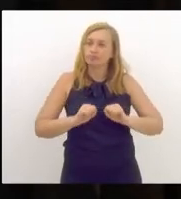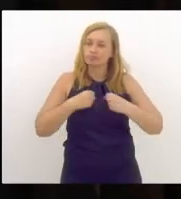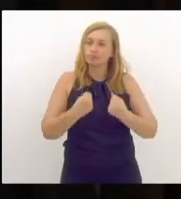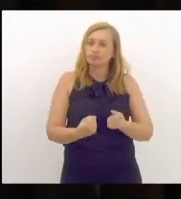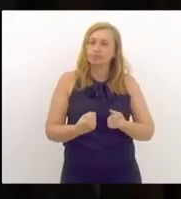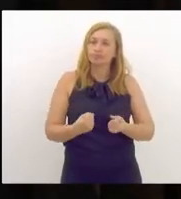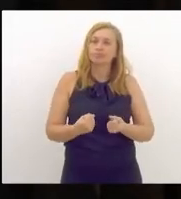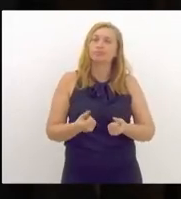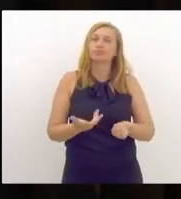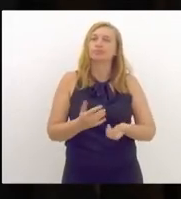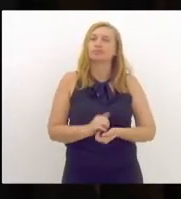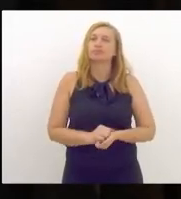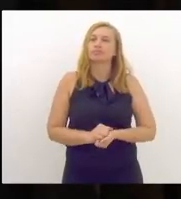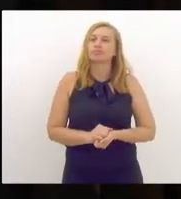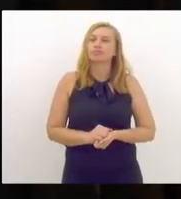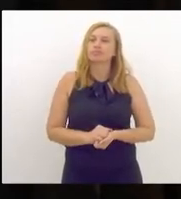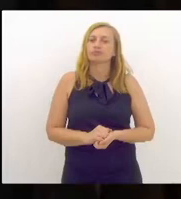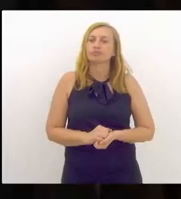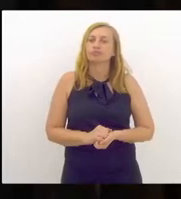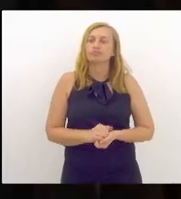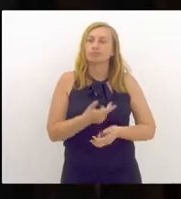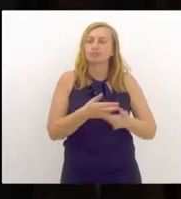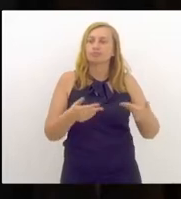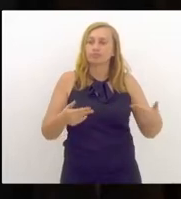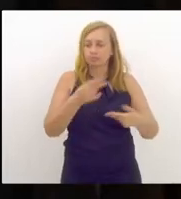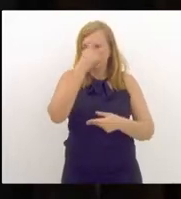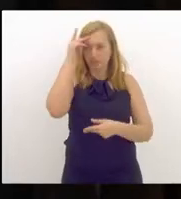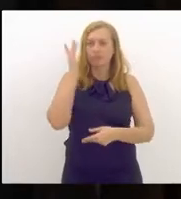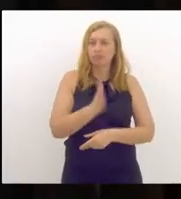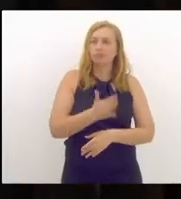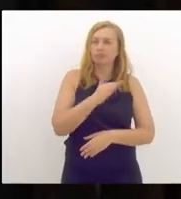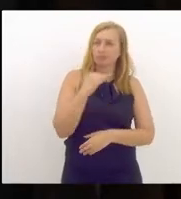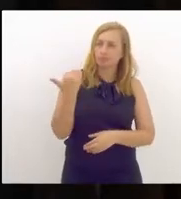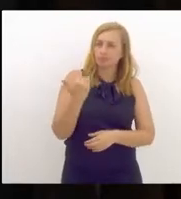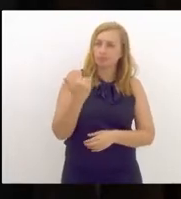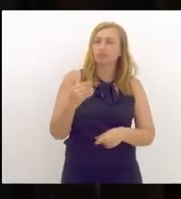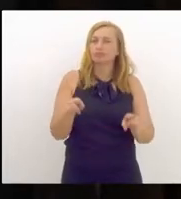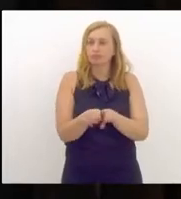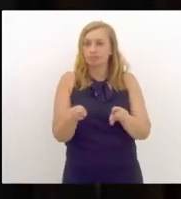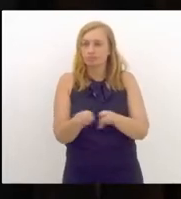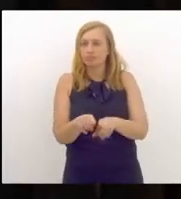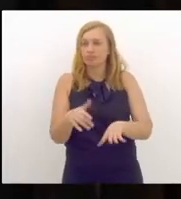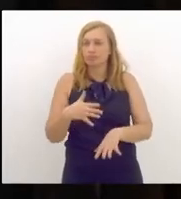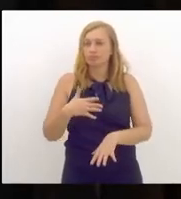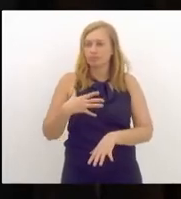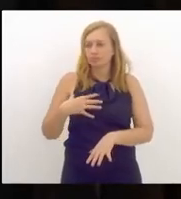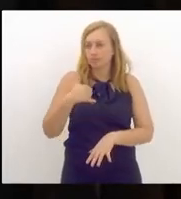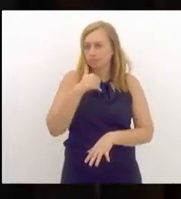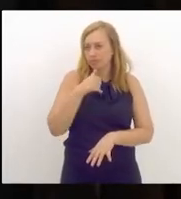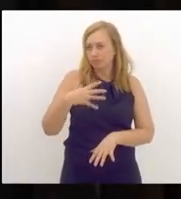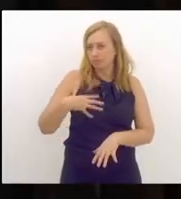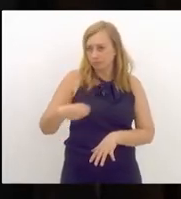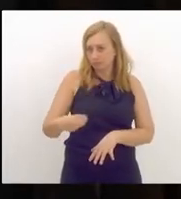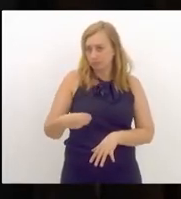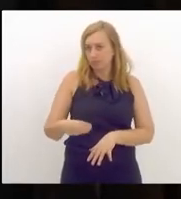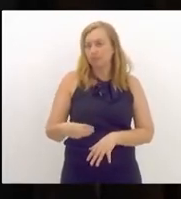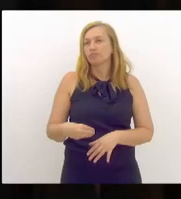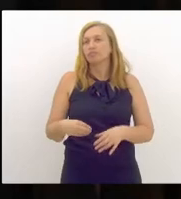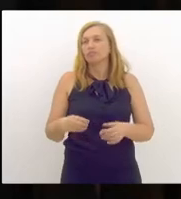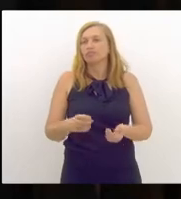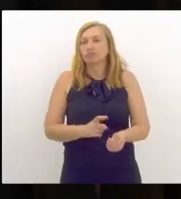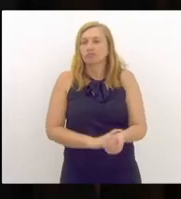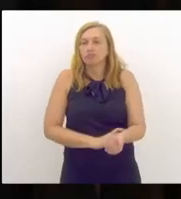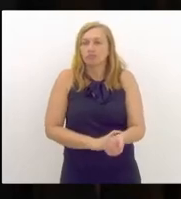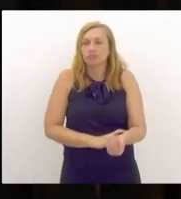circuncioso né que já matou Mariele que diretamente matou minha filha doença autoimune que eu gastei para ver com estresse